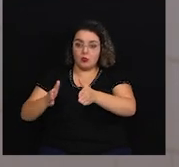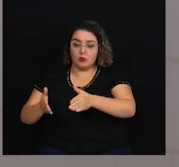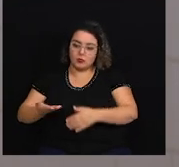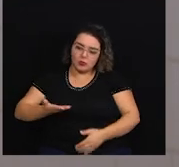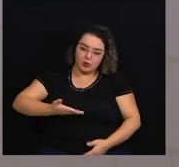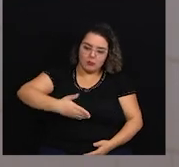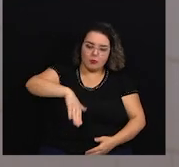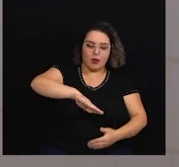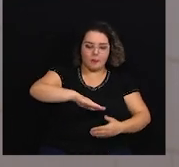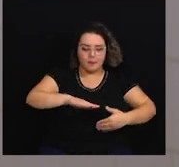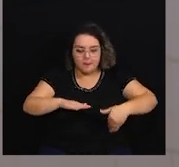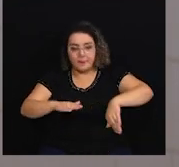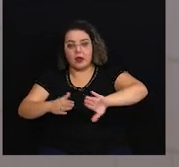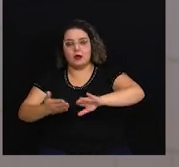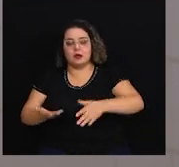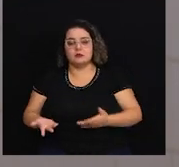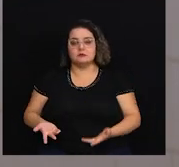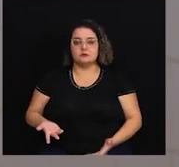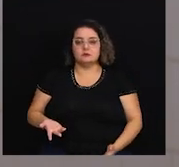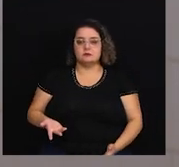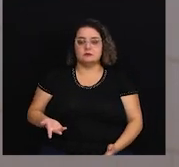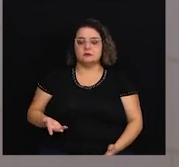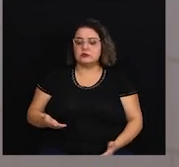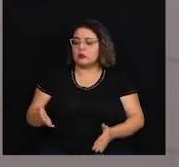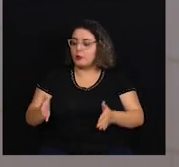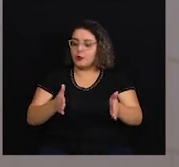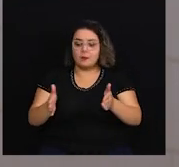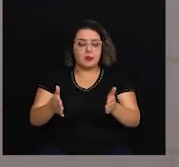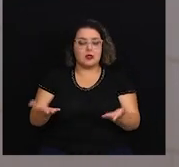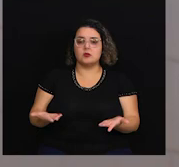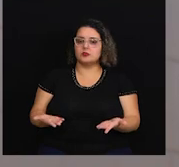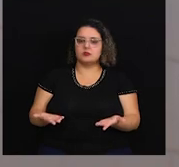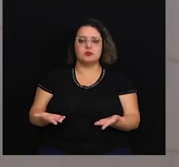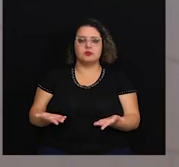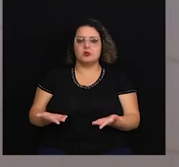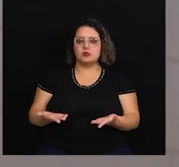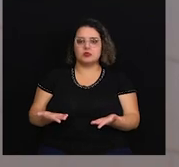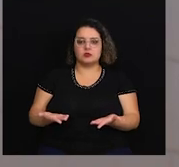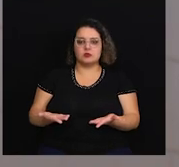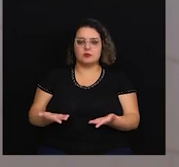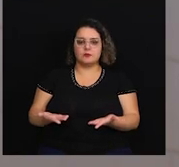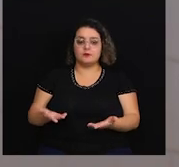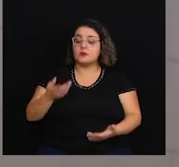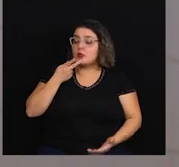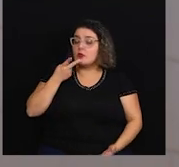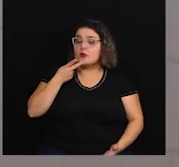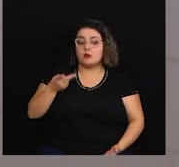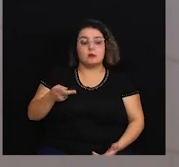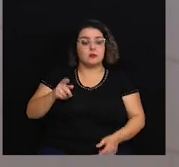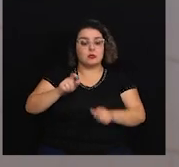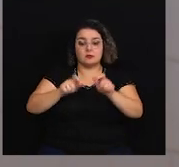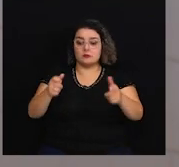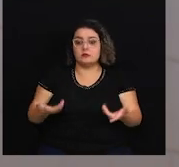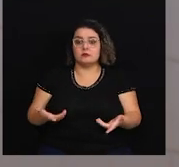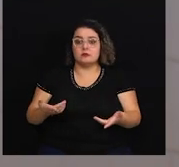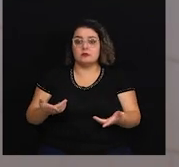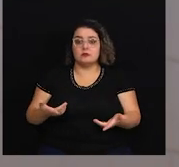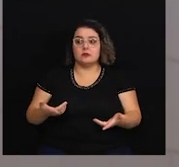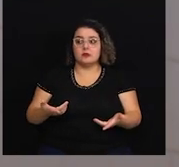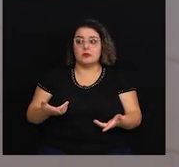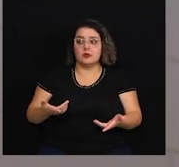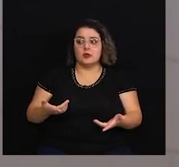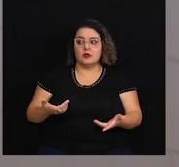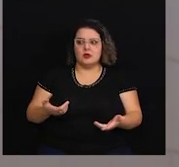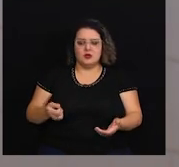e com dor eu falo que são momentos ímpares que você eu falo para muita gente cara você vai pagar para pisar aumentos